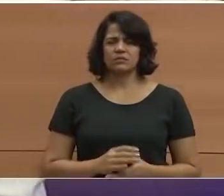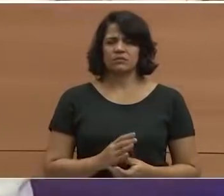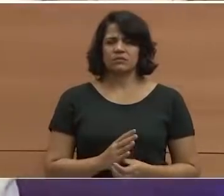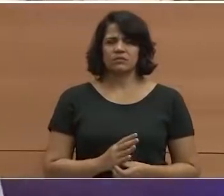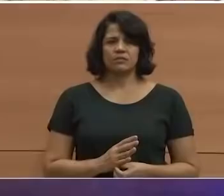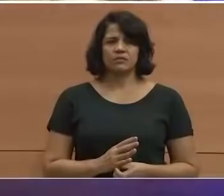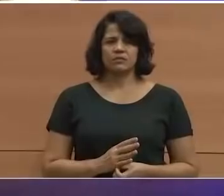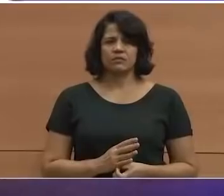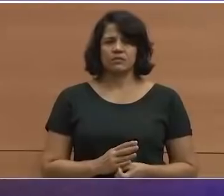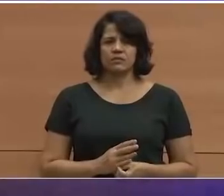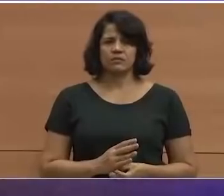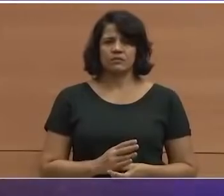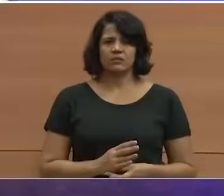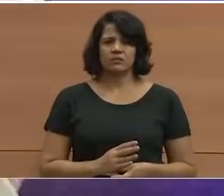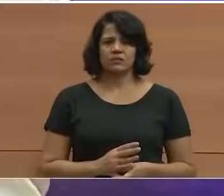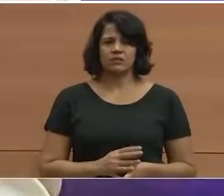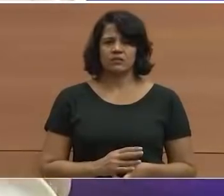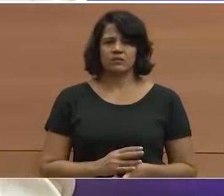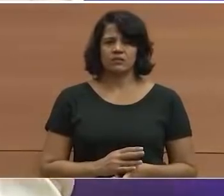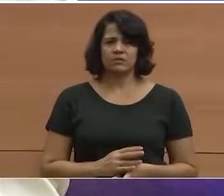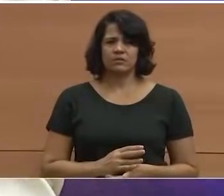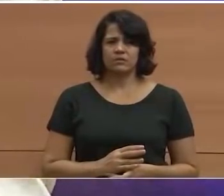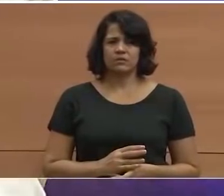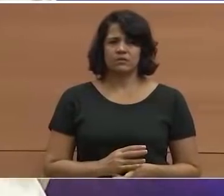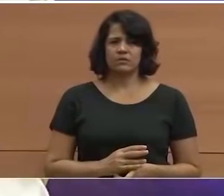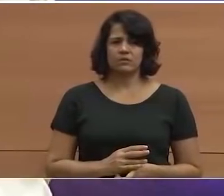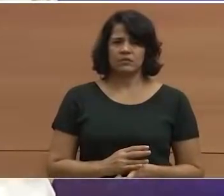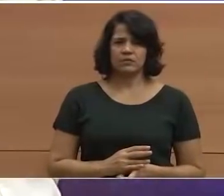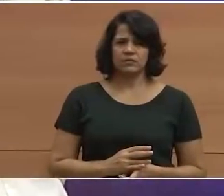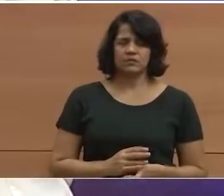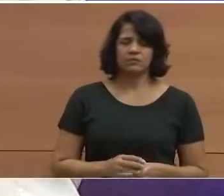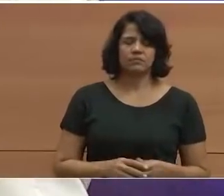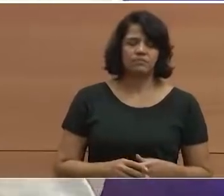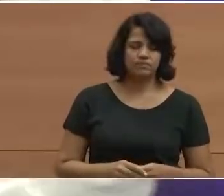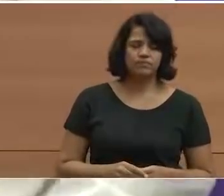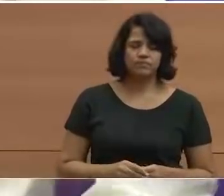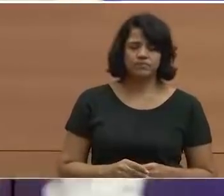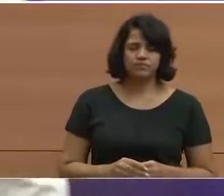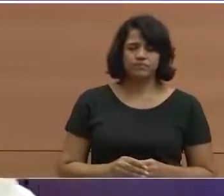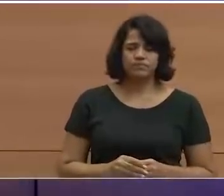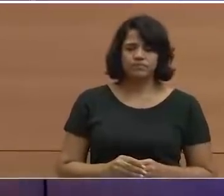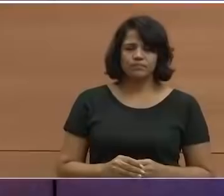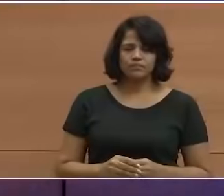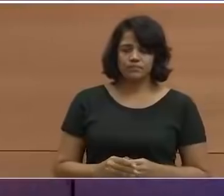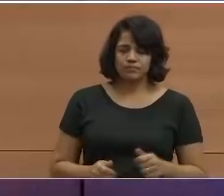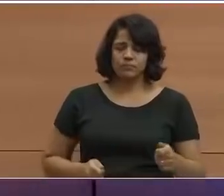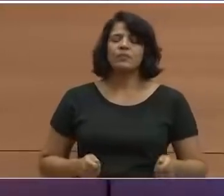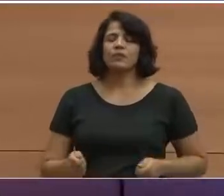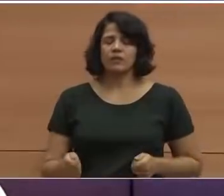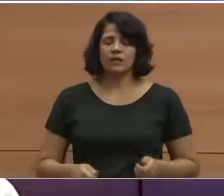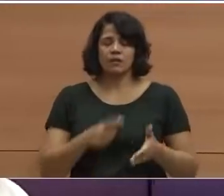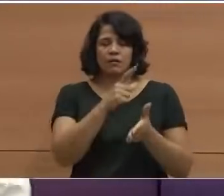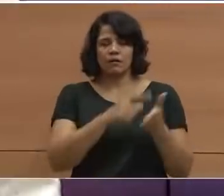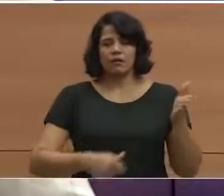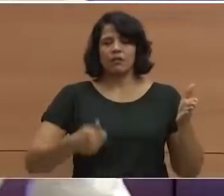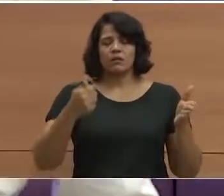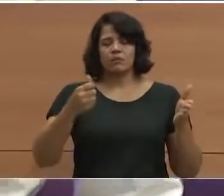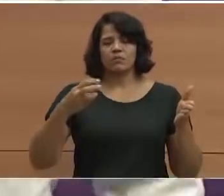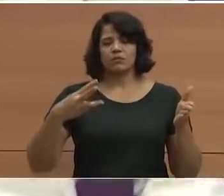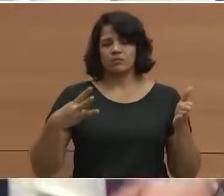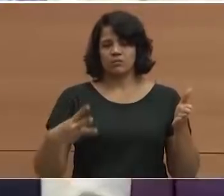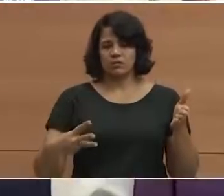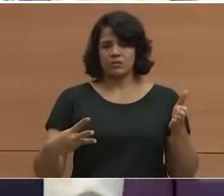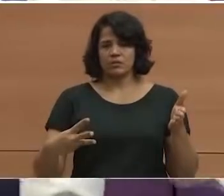é? E Atos 11 aconteceu essa situação. Atos 13, Atos